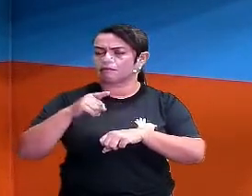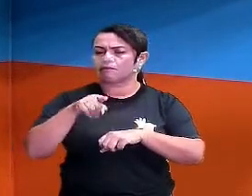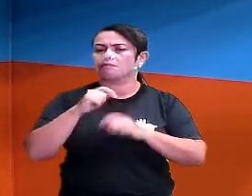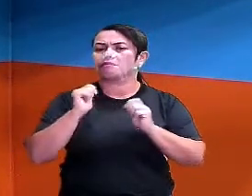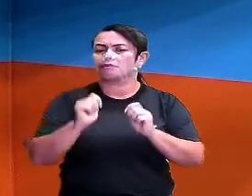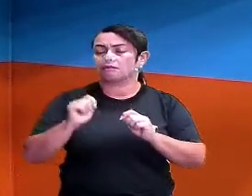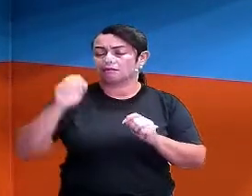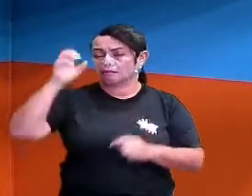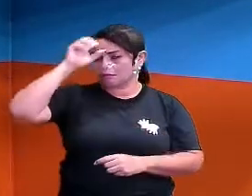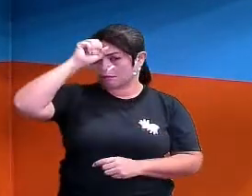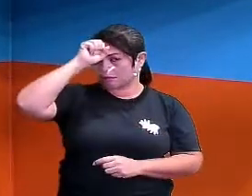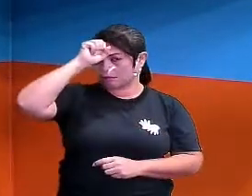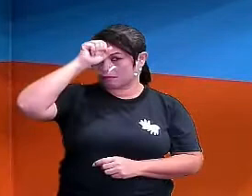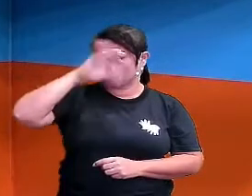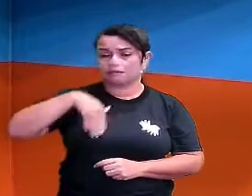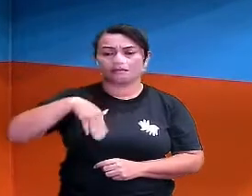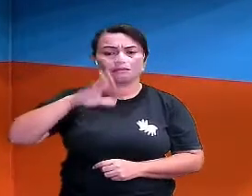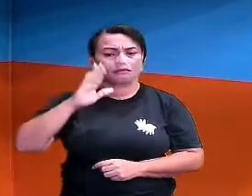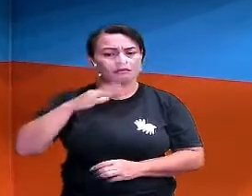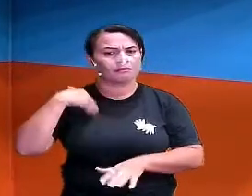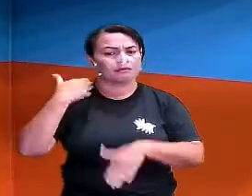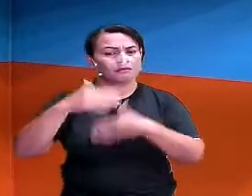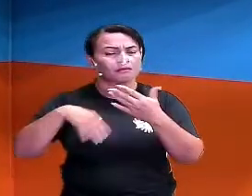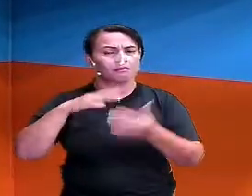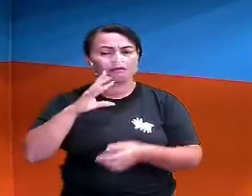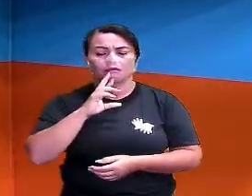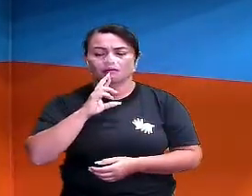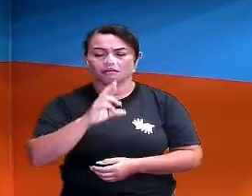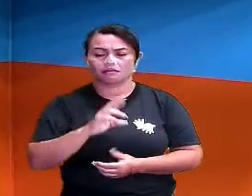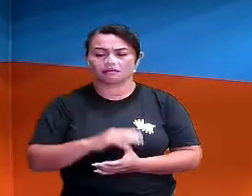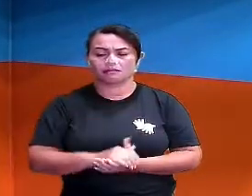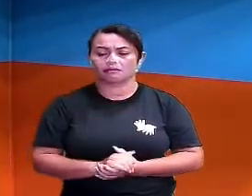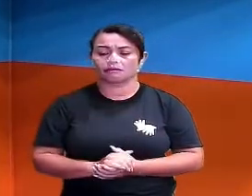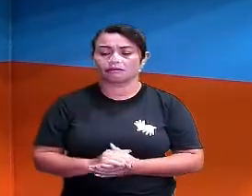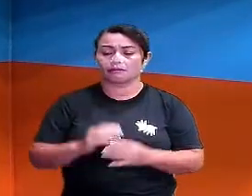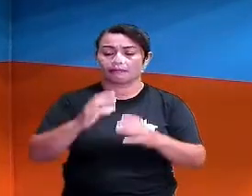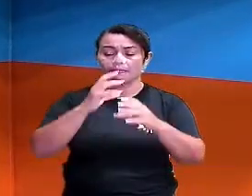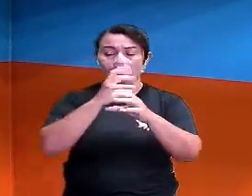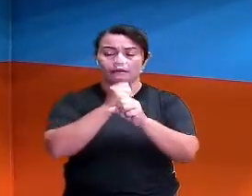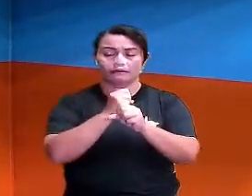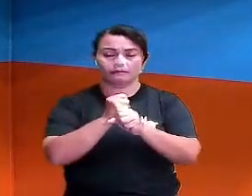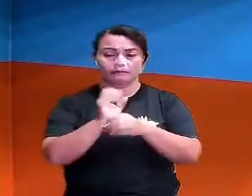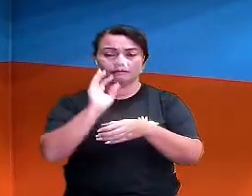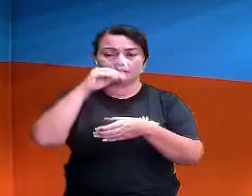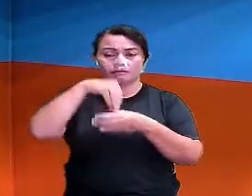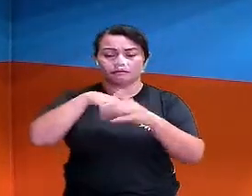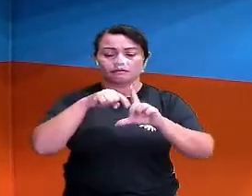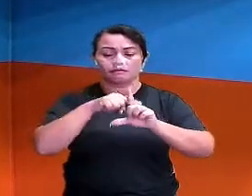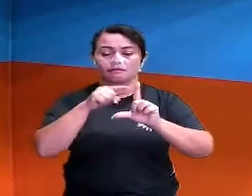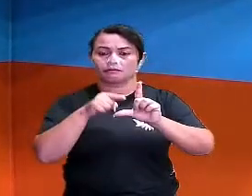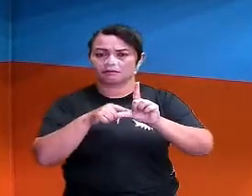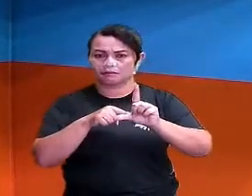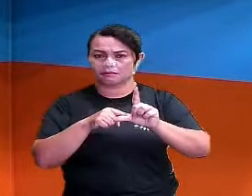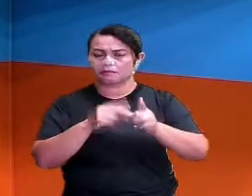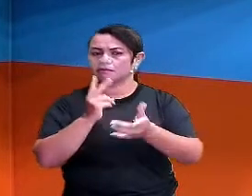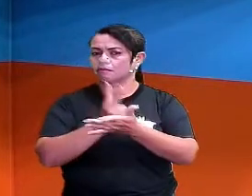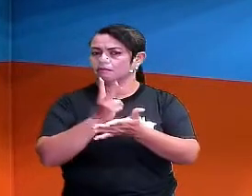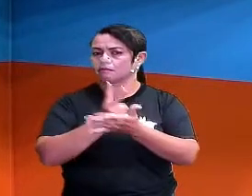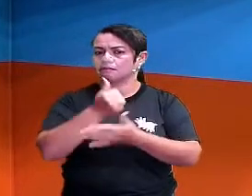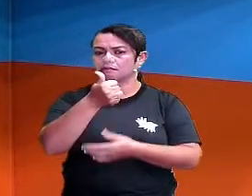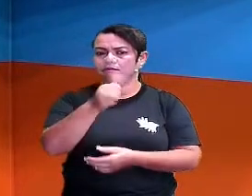possam compreender um pouco mais e a gente seguir para a resolução. A soma dos ângulos internos de um triângulo é sempre